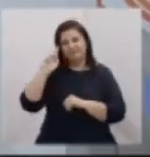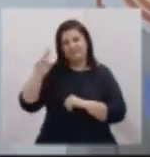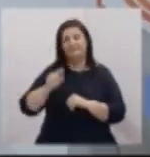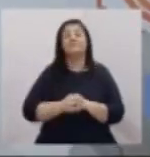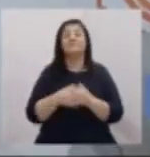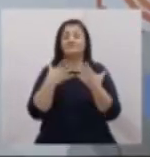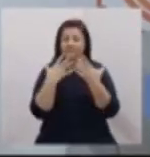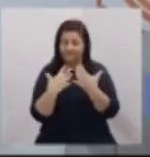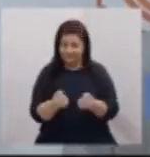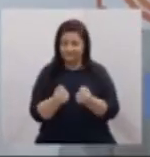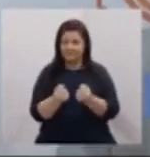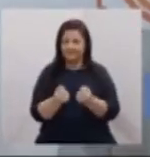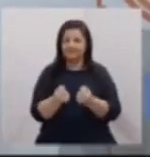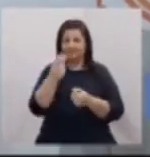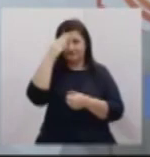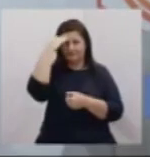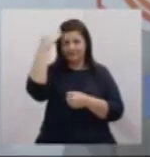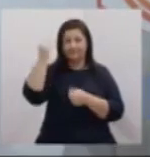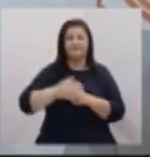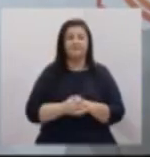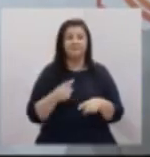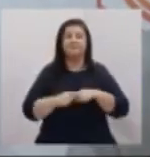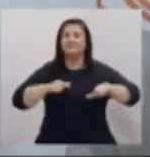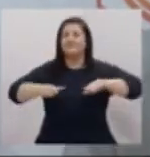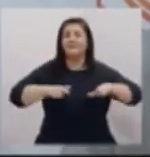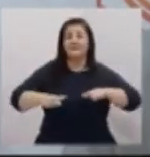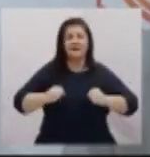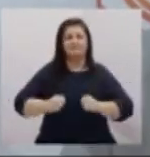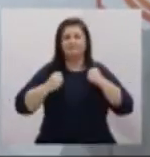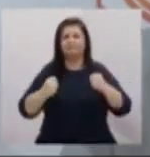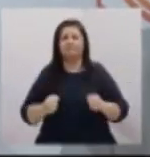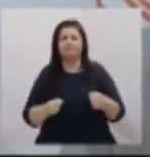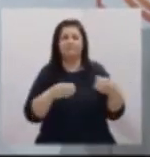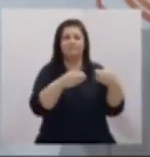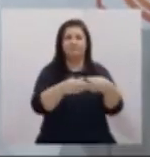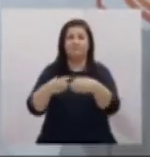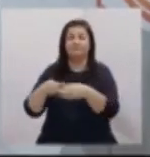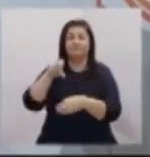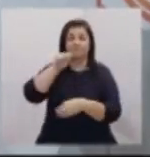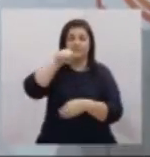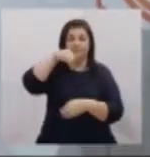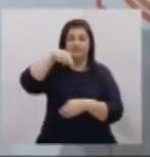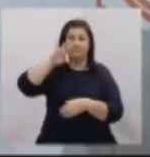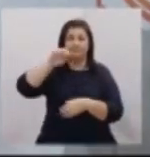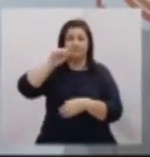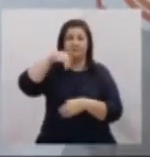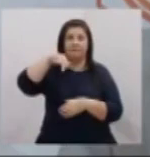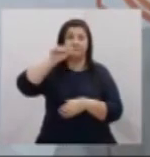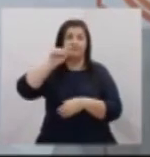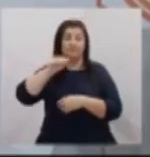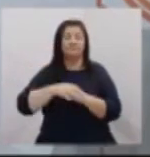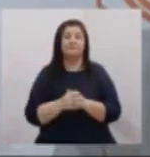essa homenagem no dia de hoje. A senhora que faz um trabalho tão intenso nas comunidades do Alto de Santana 2, no Jardim do